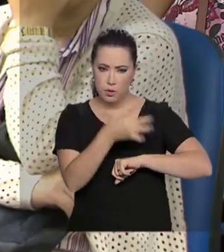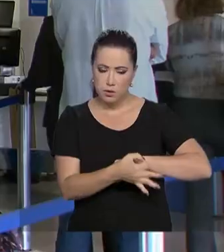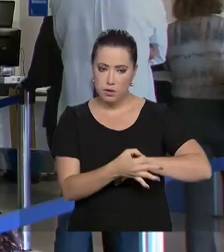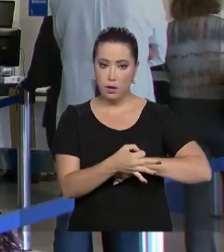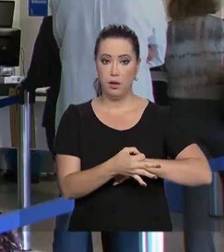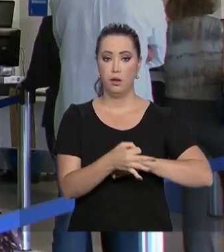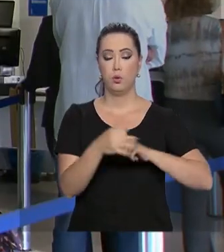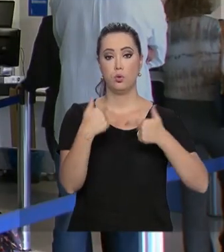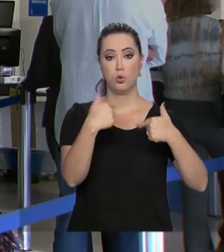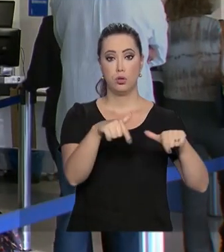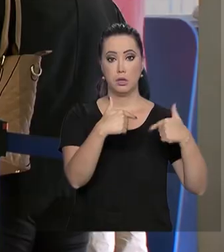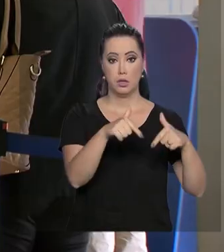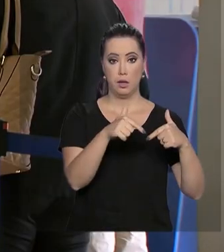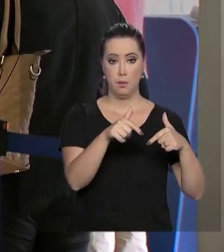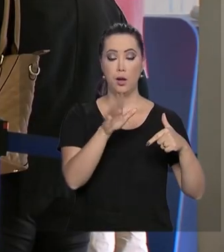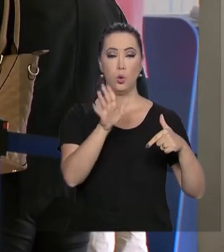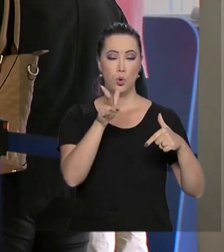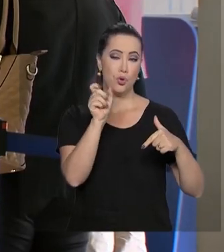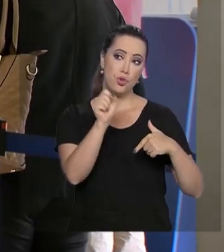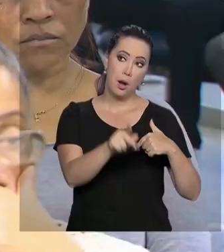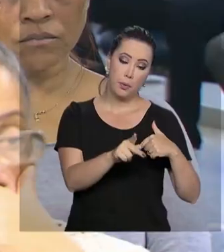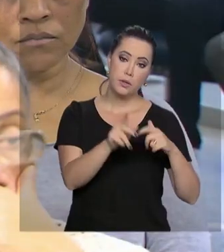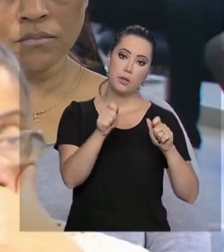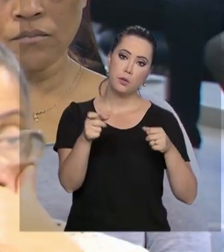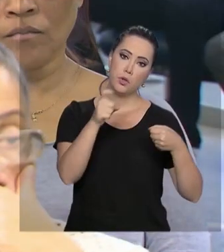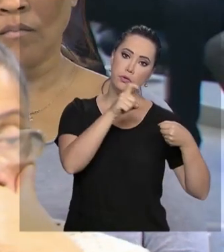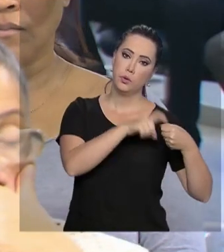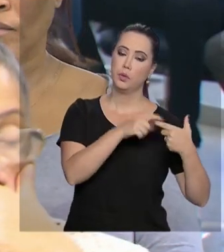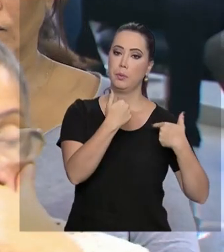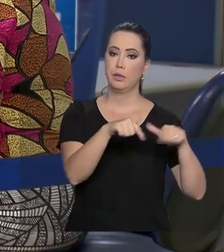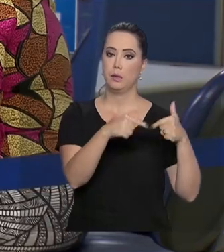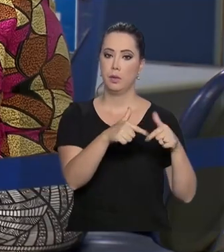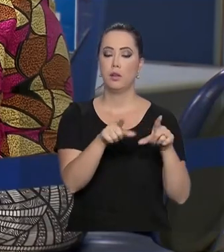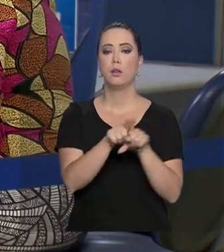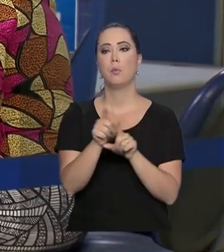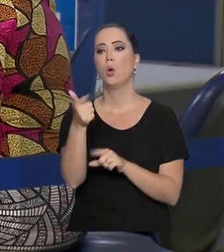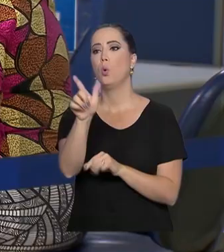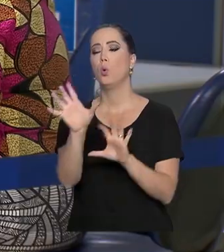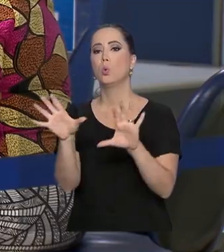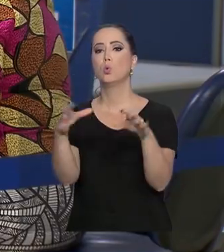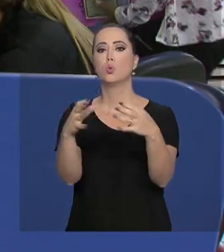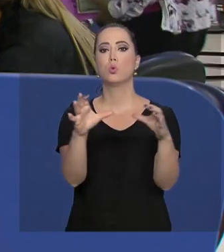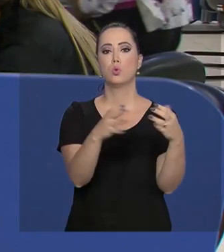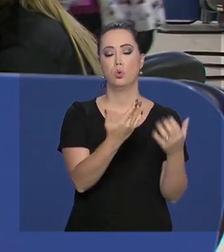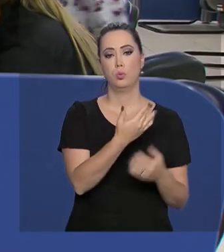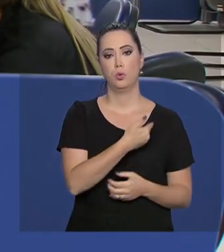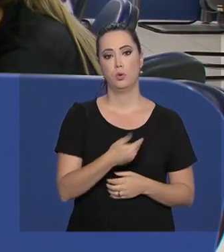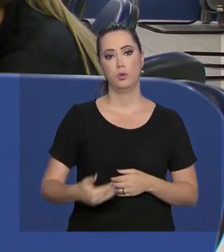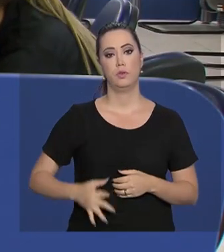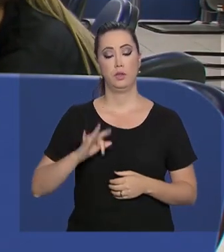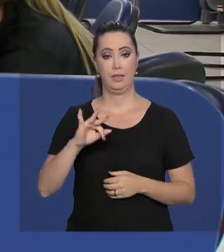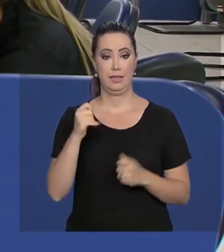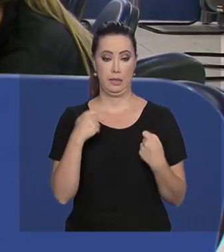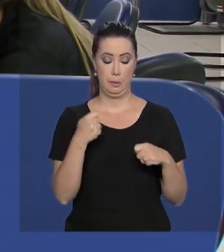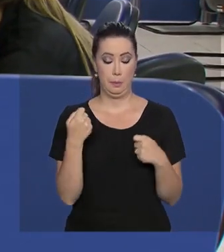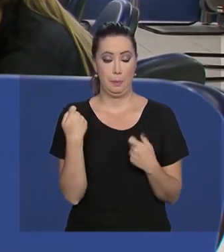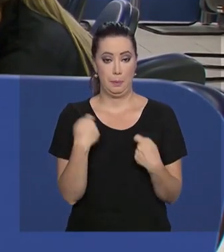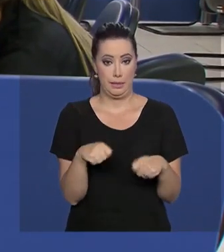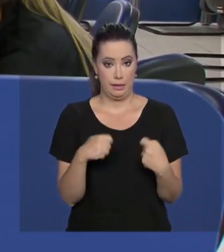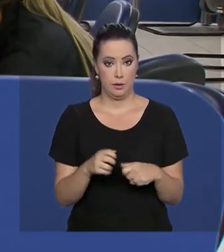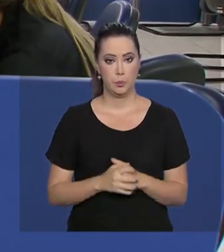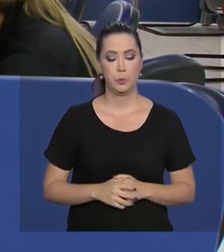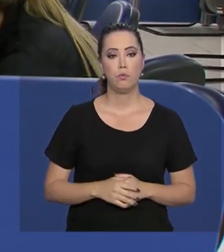que estão aposentados. Também permite a contratação de pessoal de outros órgãos da União em caso de emergência.